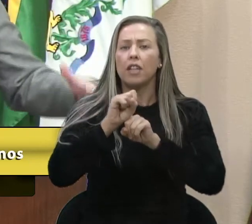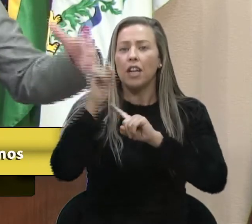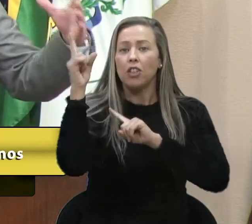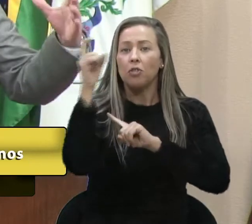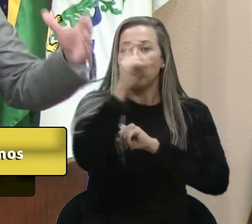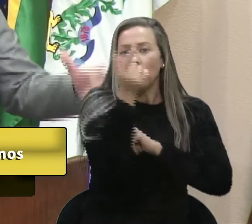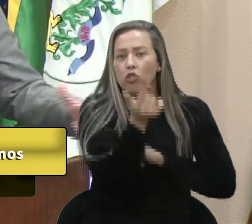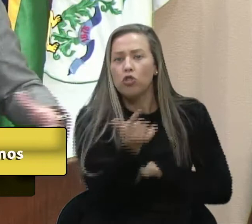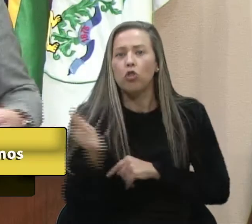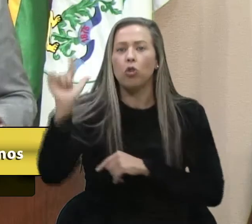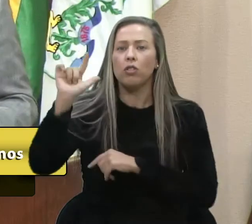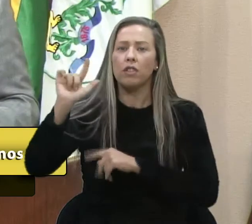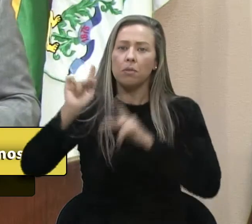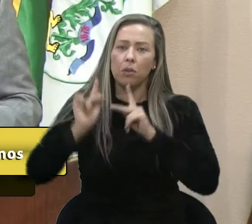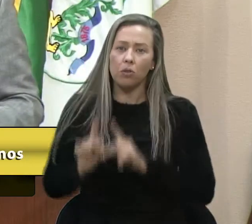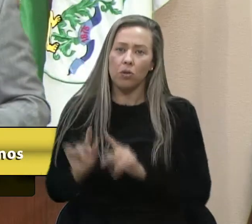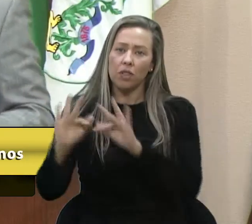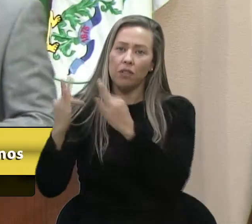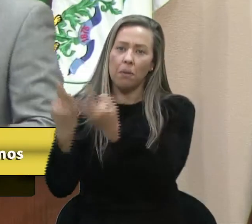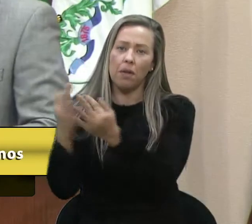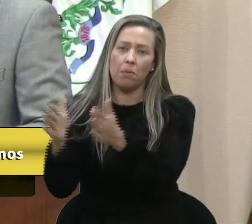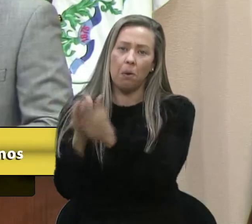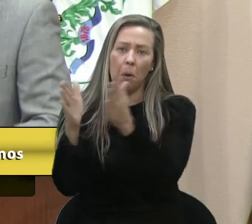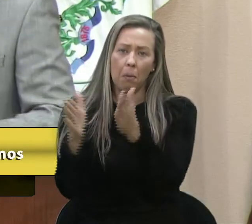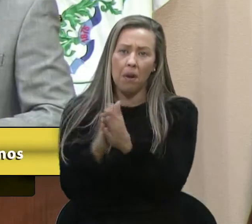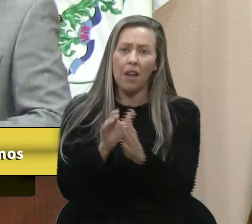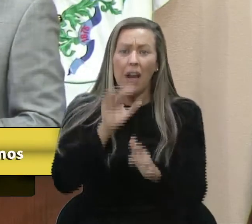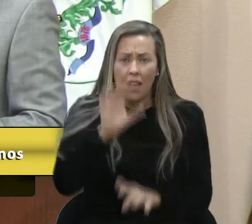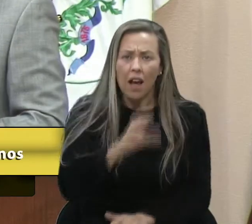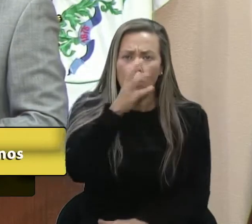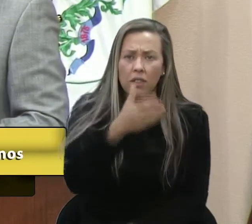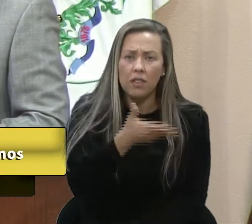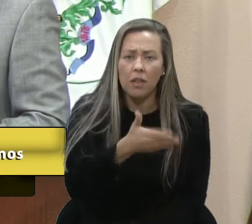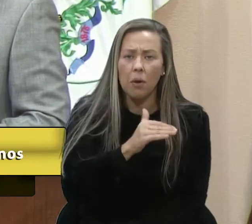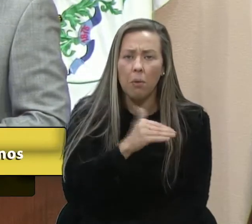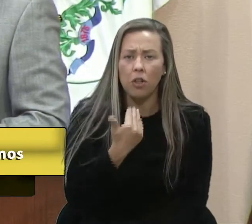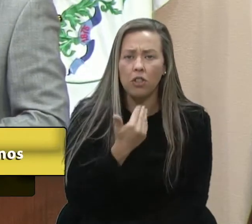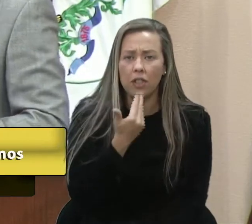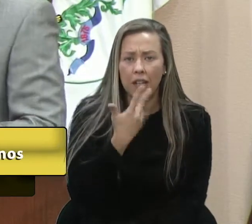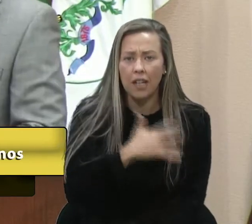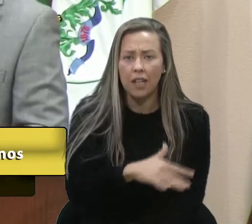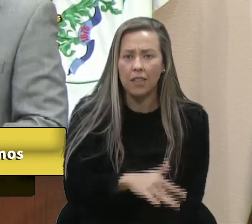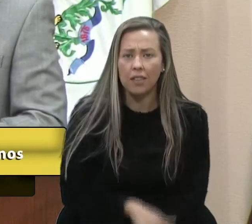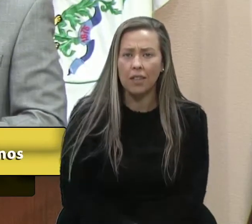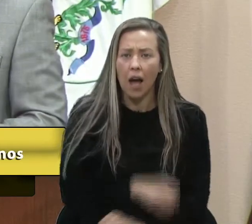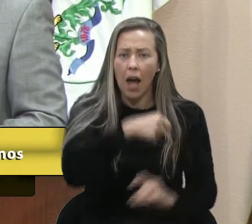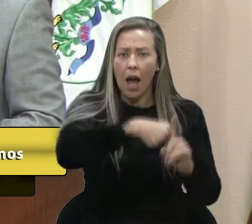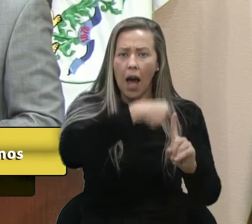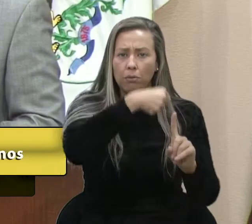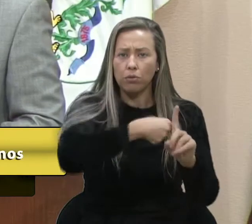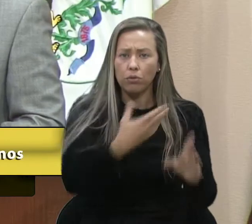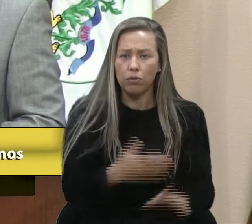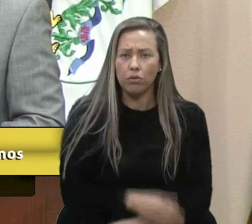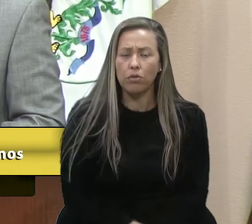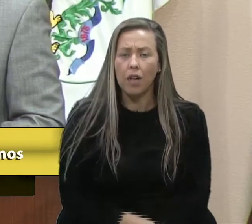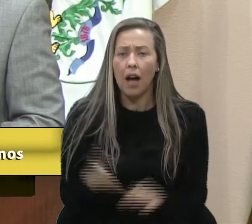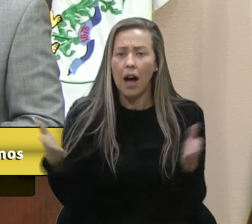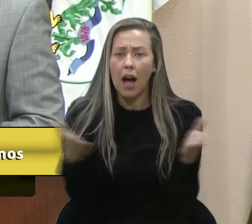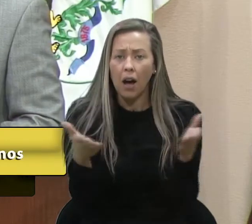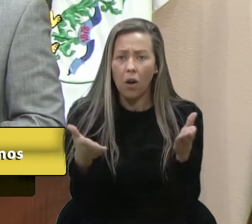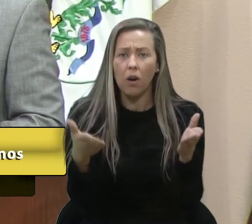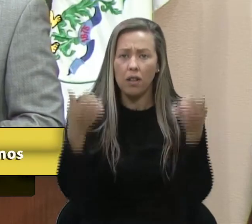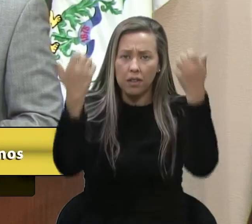dificuldades, de vulnerabilidade social. E aconteceu isso, vereador Fantinel. E é isso que nós estamos aqui a abordar.